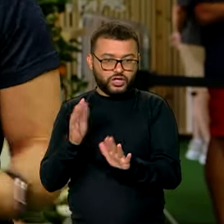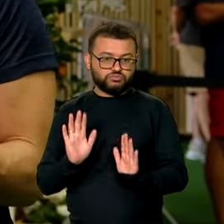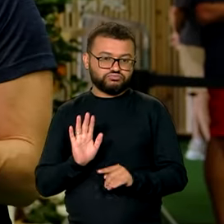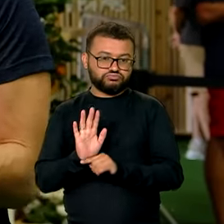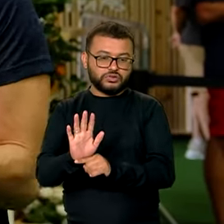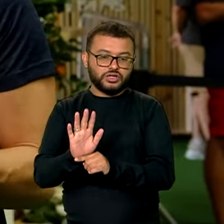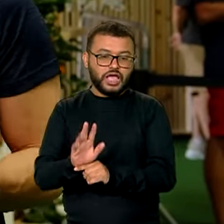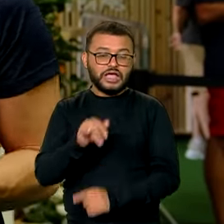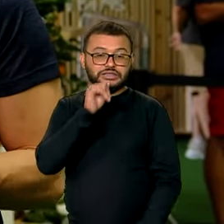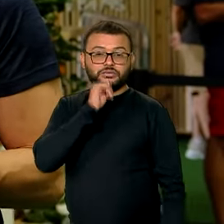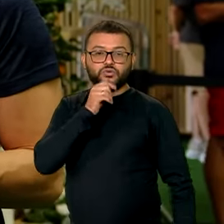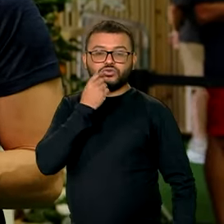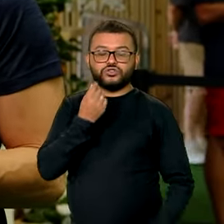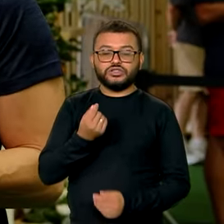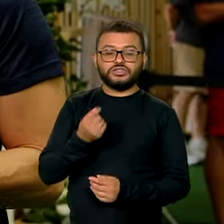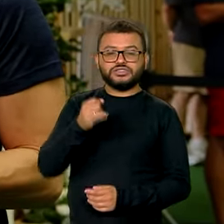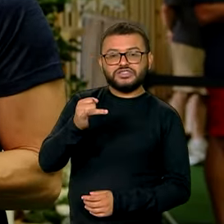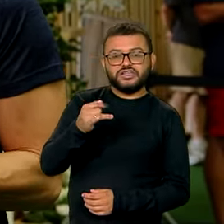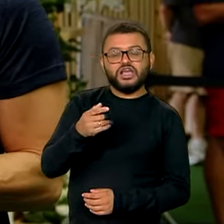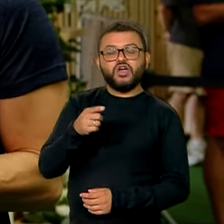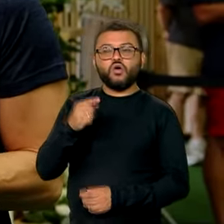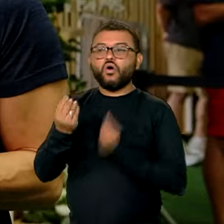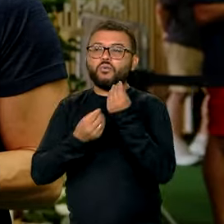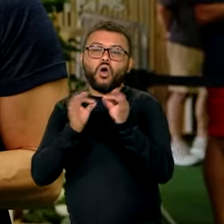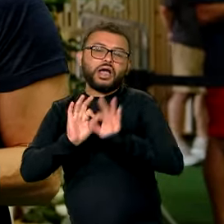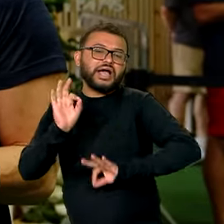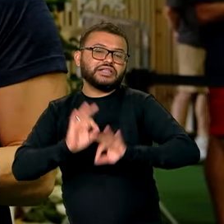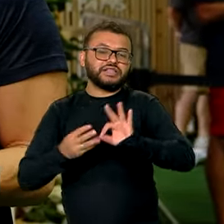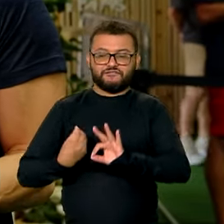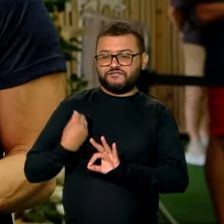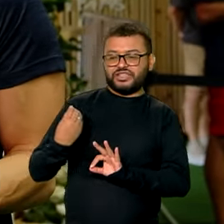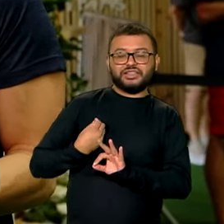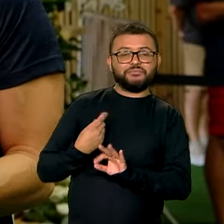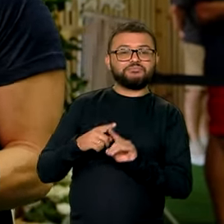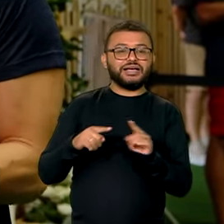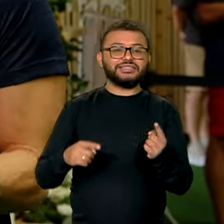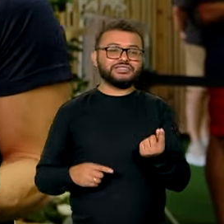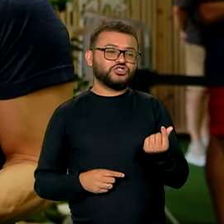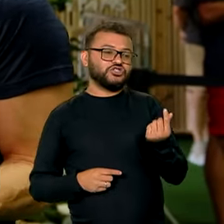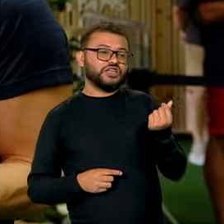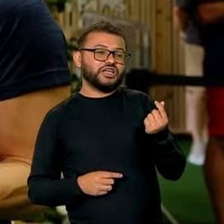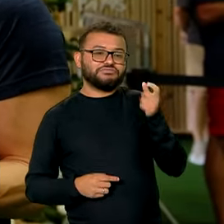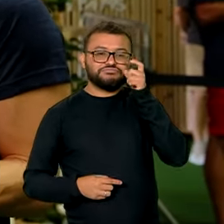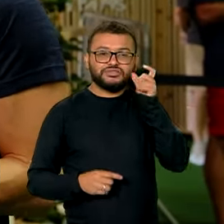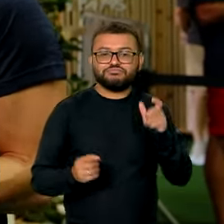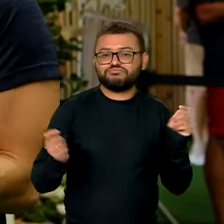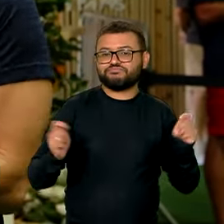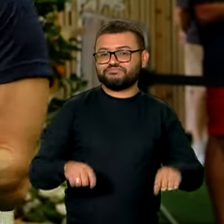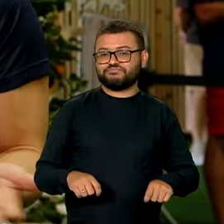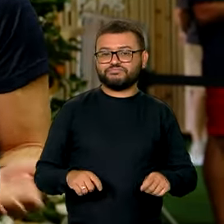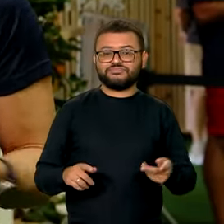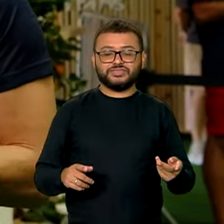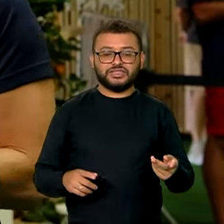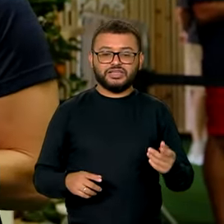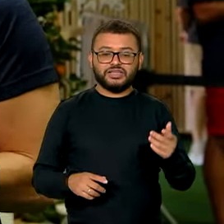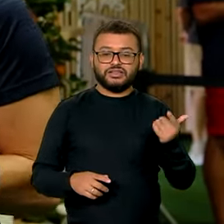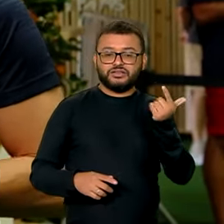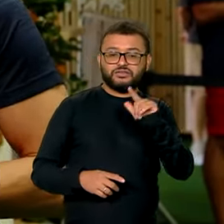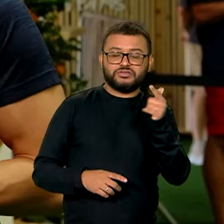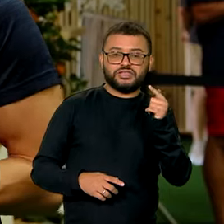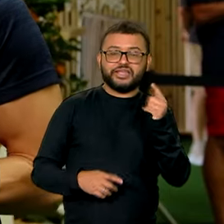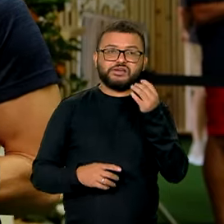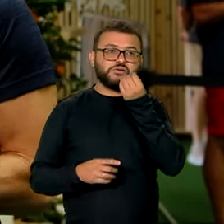Como que você organiza a sua rotina se você não tem um mínimo de estrutura? Né? Se você não consegue atender